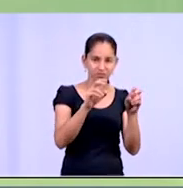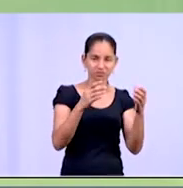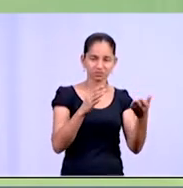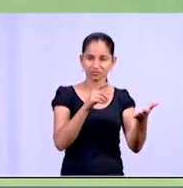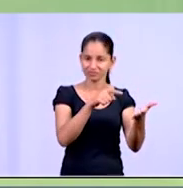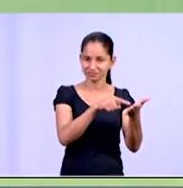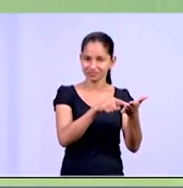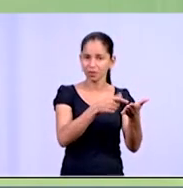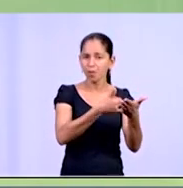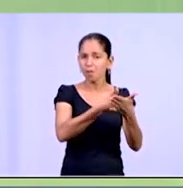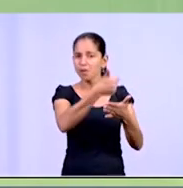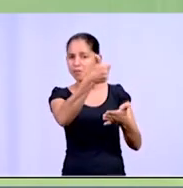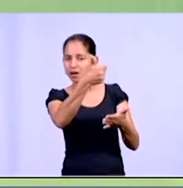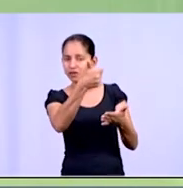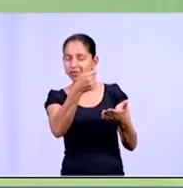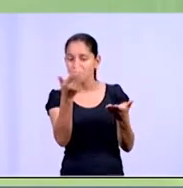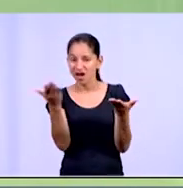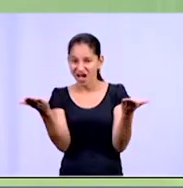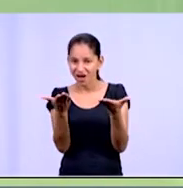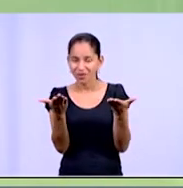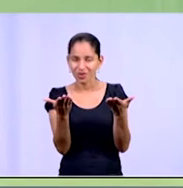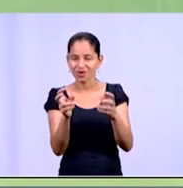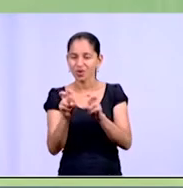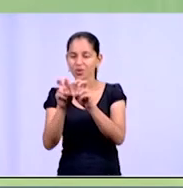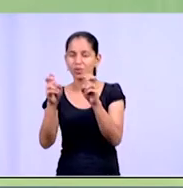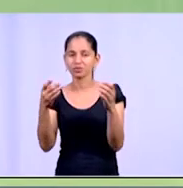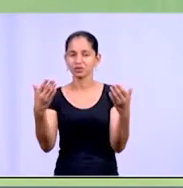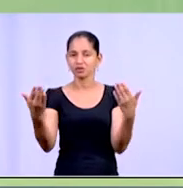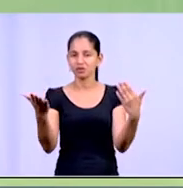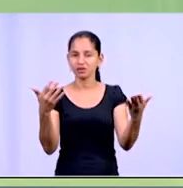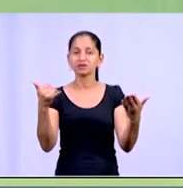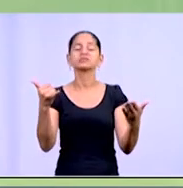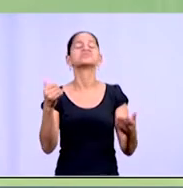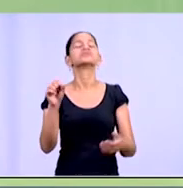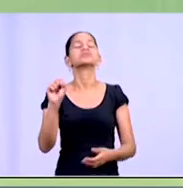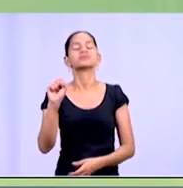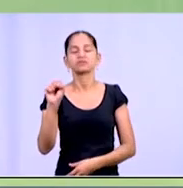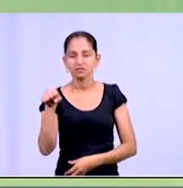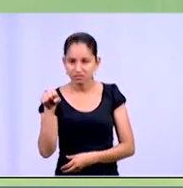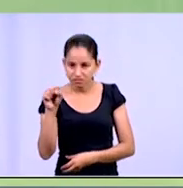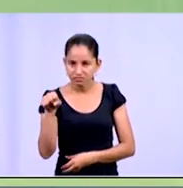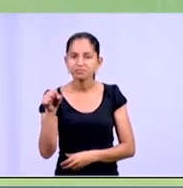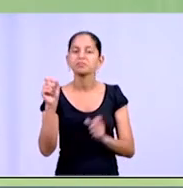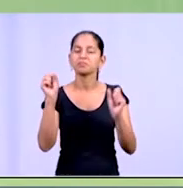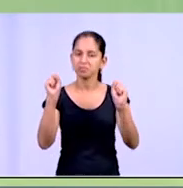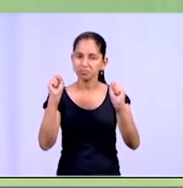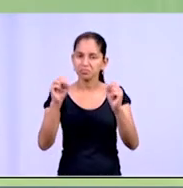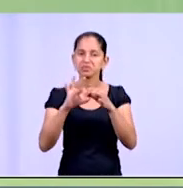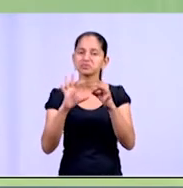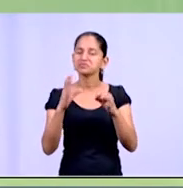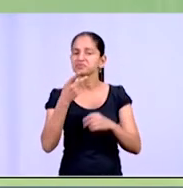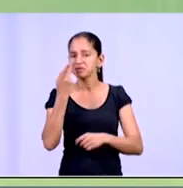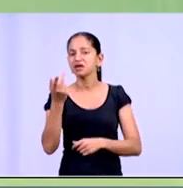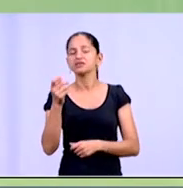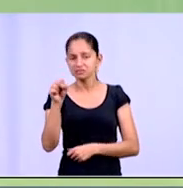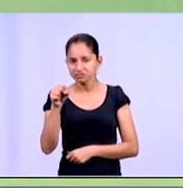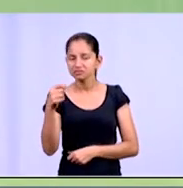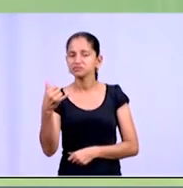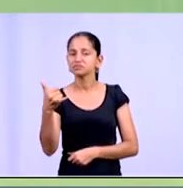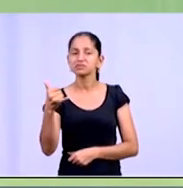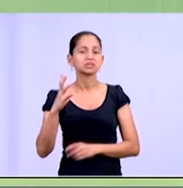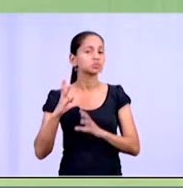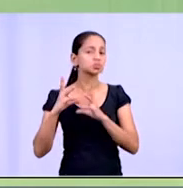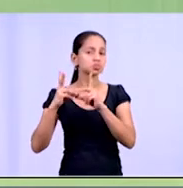Altair 8800 e o nosso computador, o celular é um computador? Sim, o celular hoje é um computador. O smartphone hoje é um computador. Ele tem